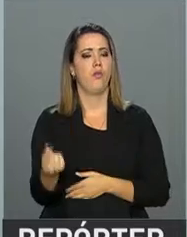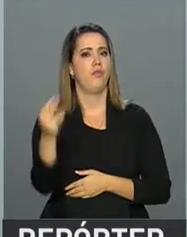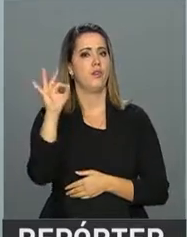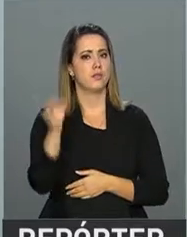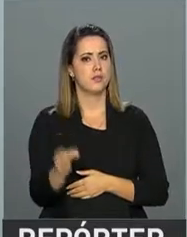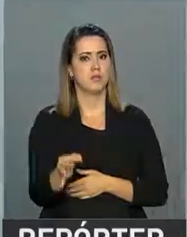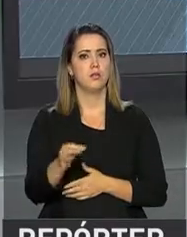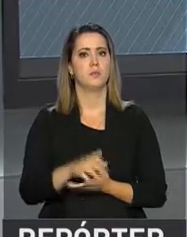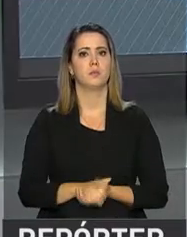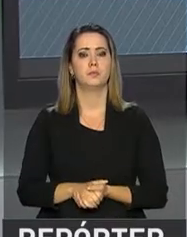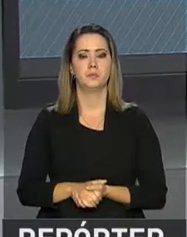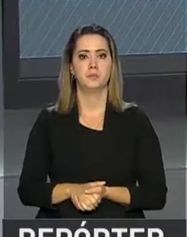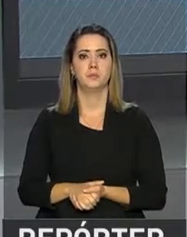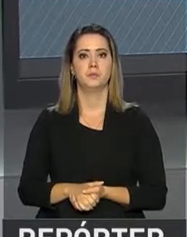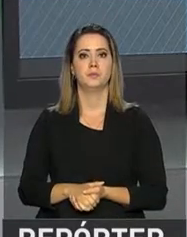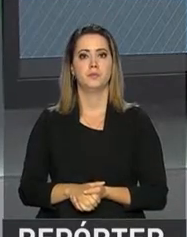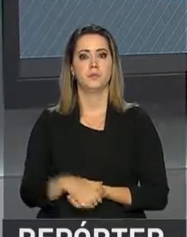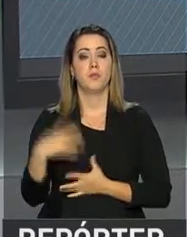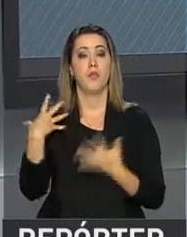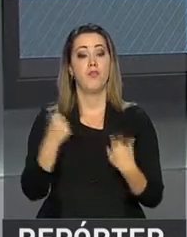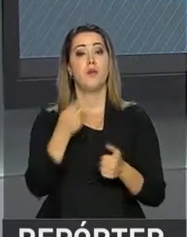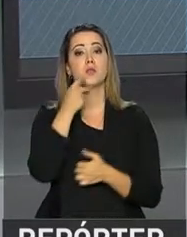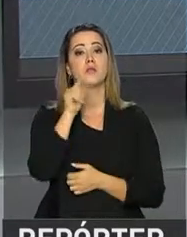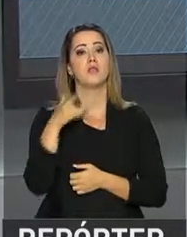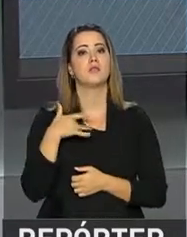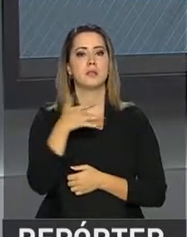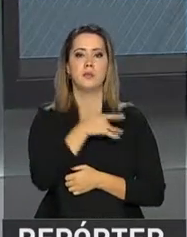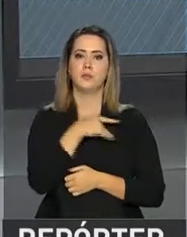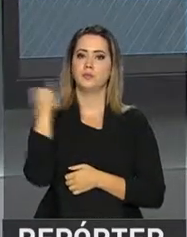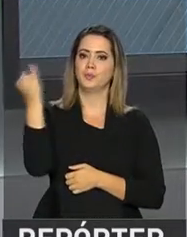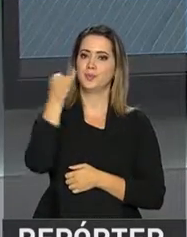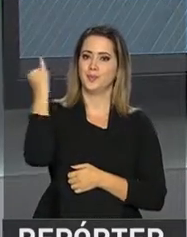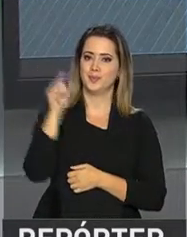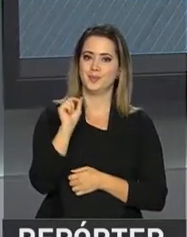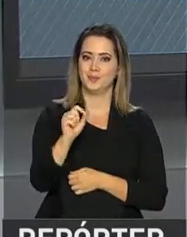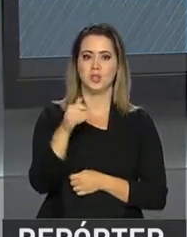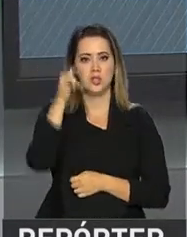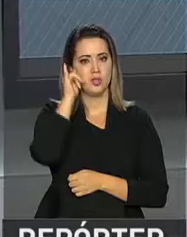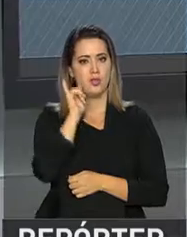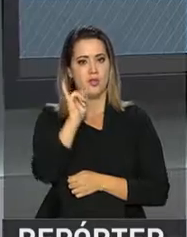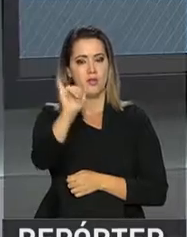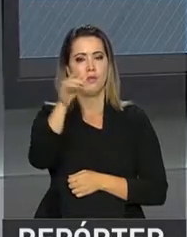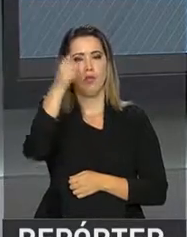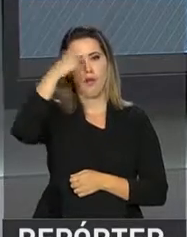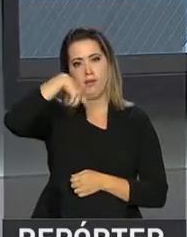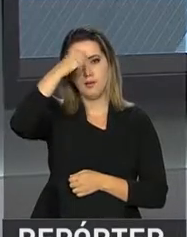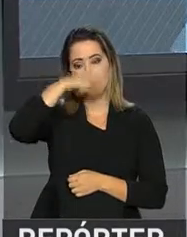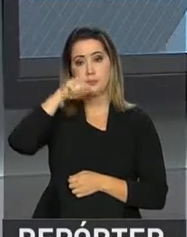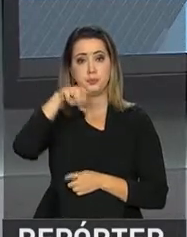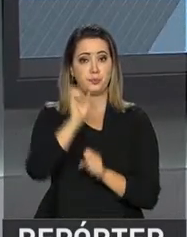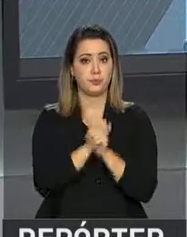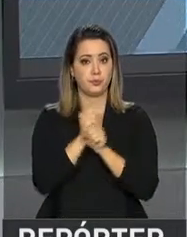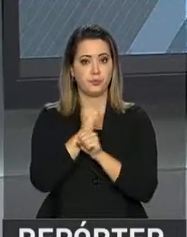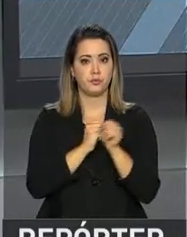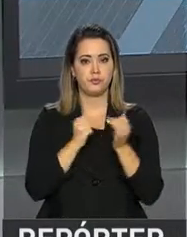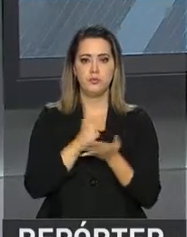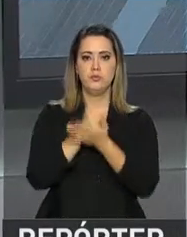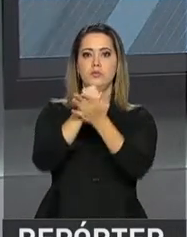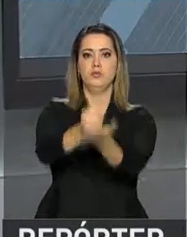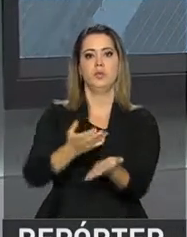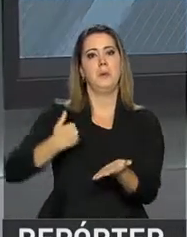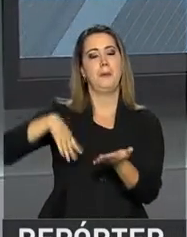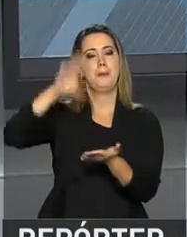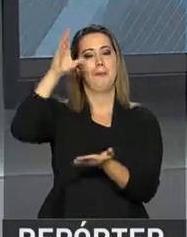adequadas vamos agora falar sobre saúde a importância de se prevenir contra a gripe este ano foram oferecidas mais